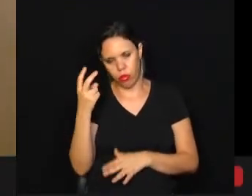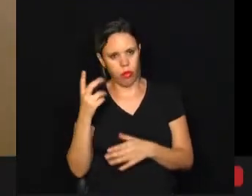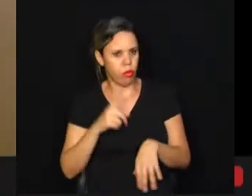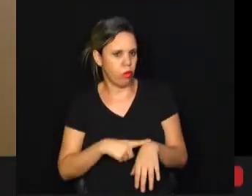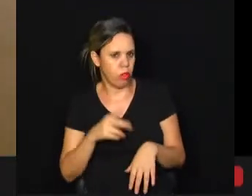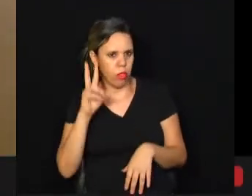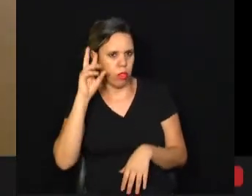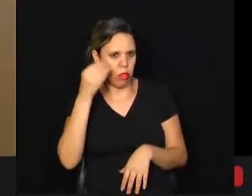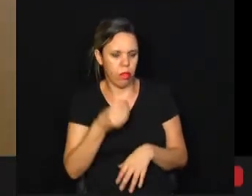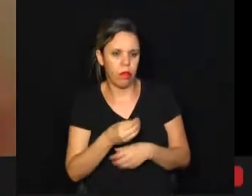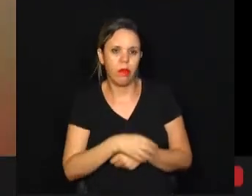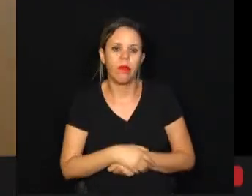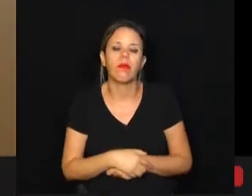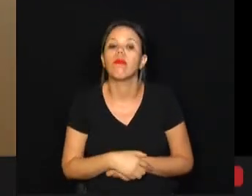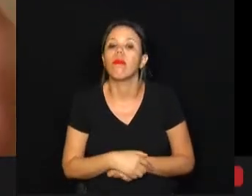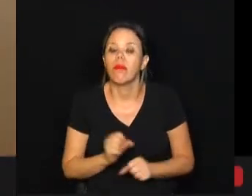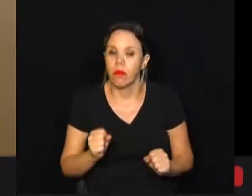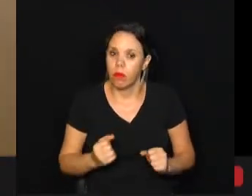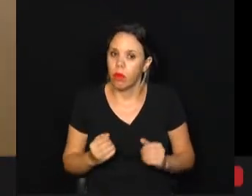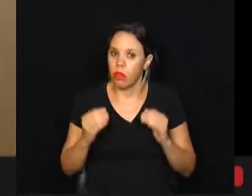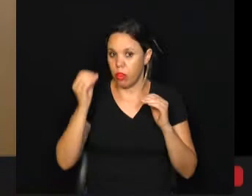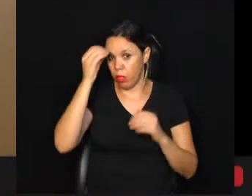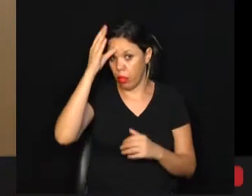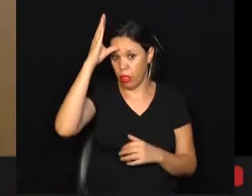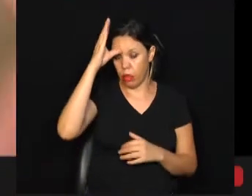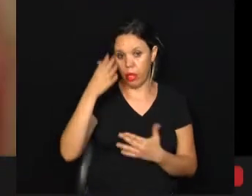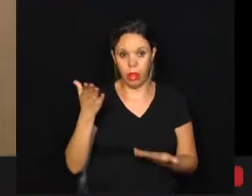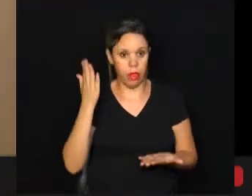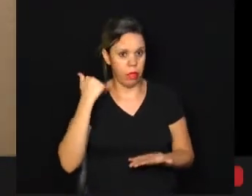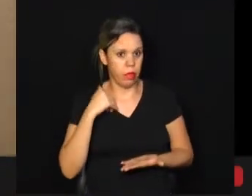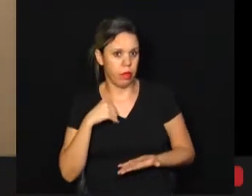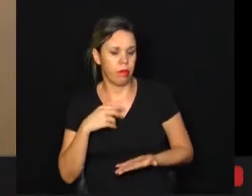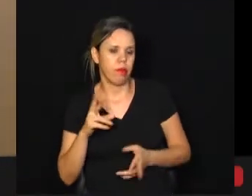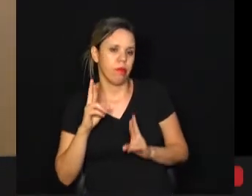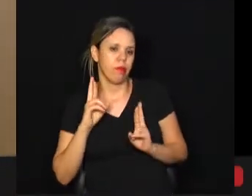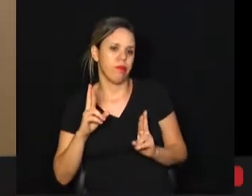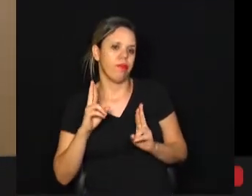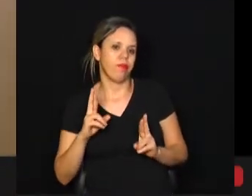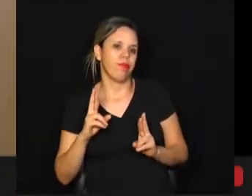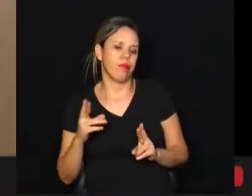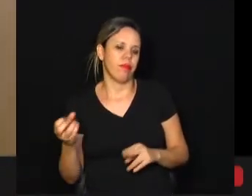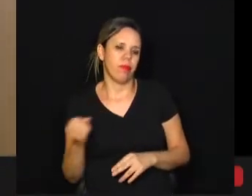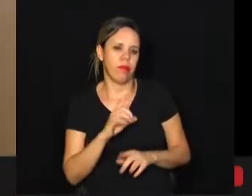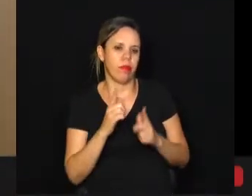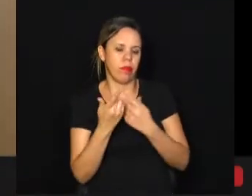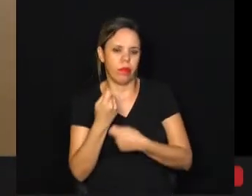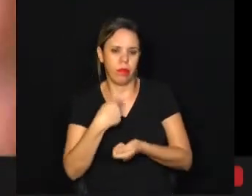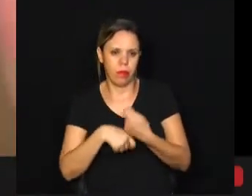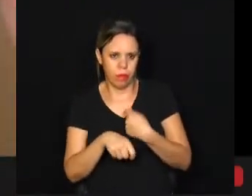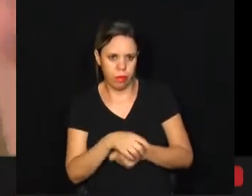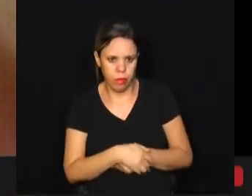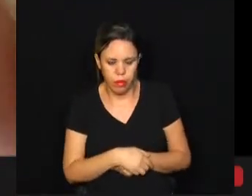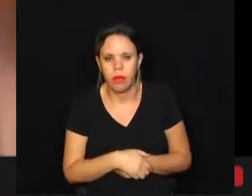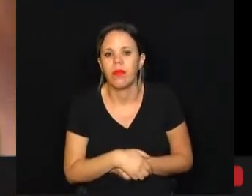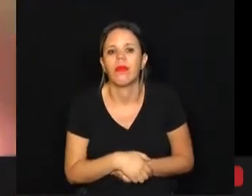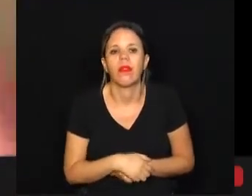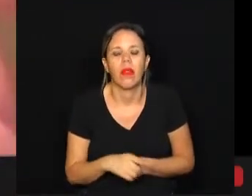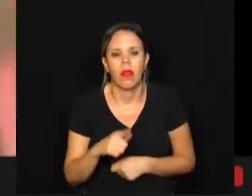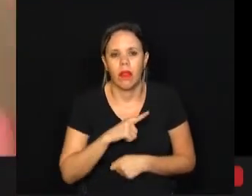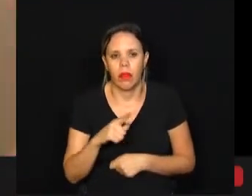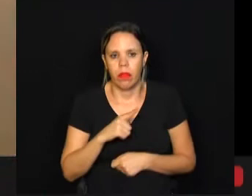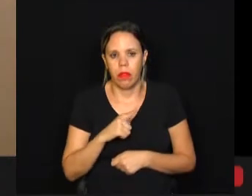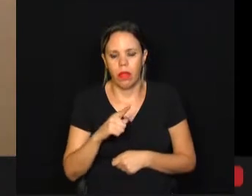isso, né? A gente pode crescer já para esse passo. E a gente espera que a nova gestão tenha